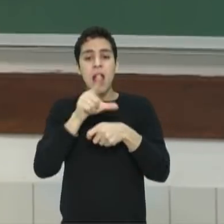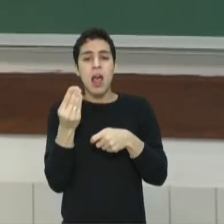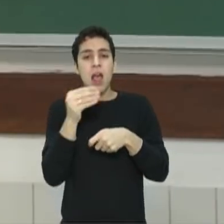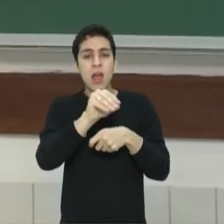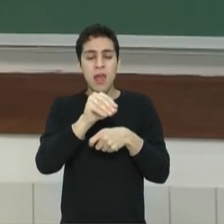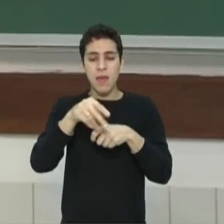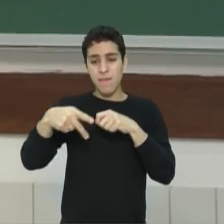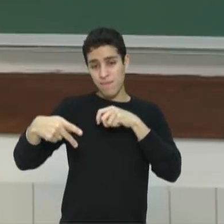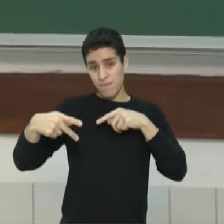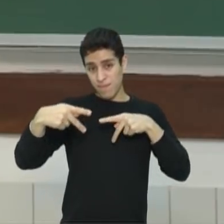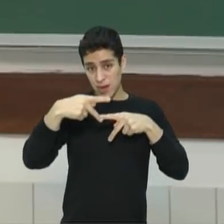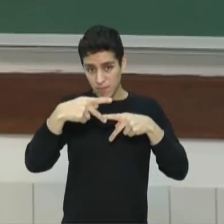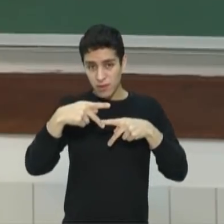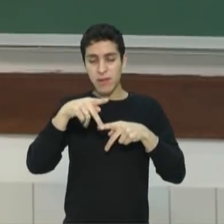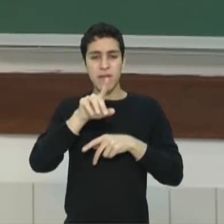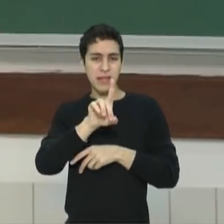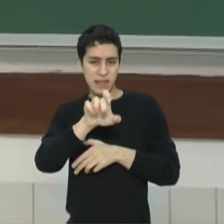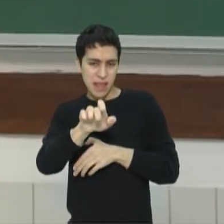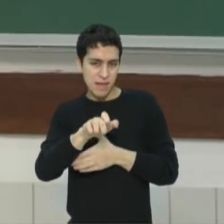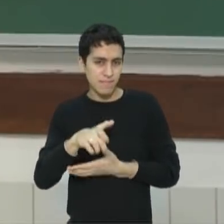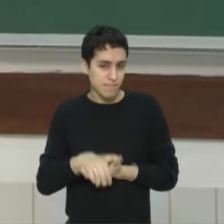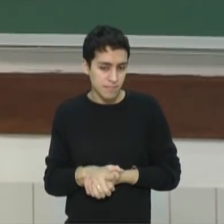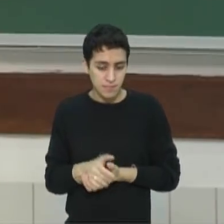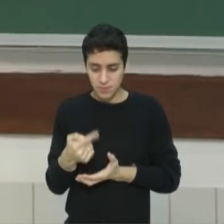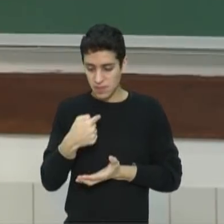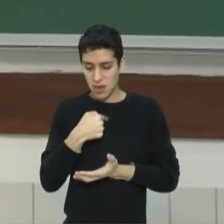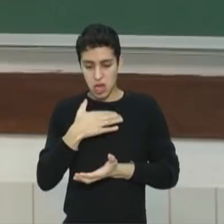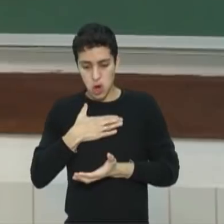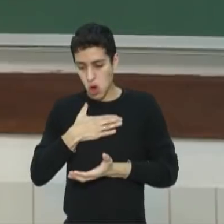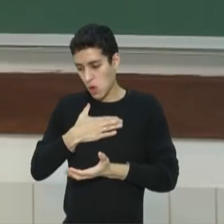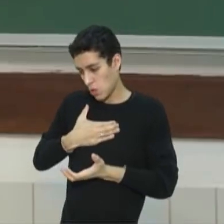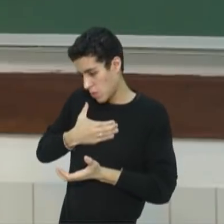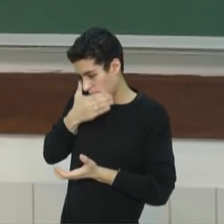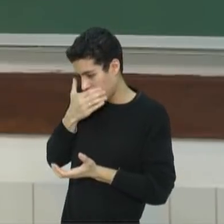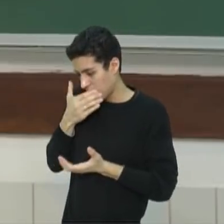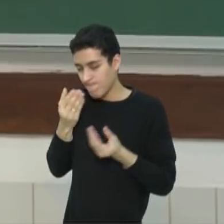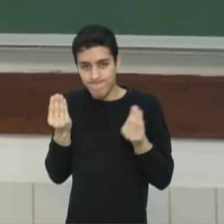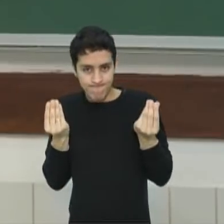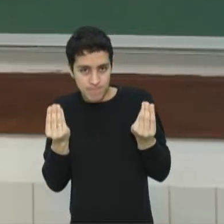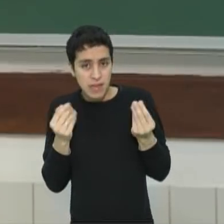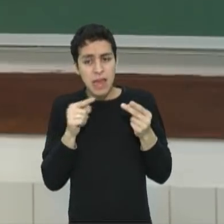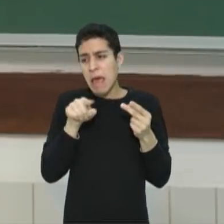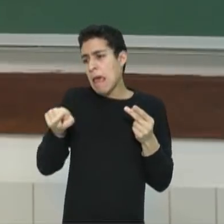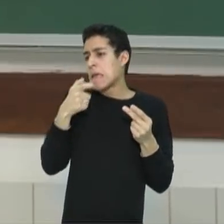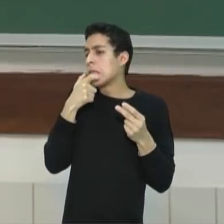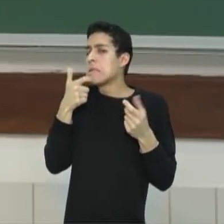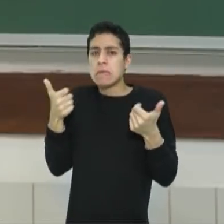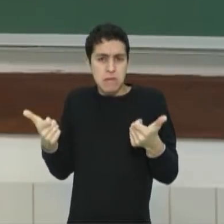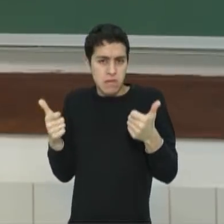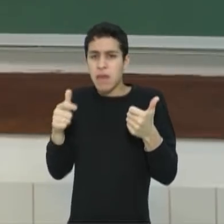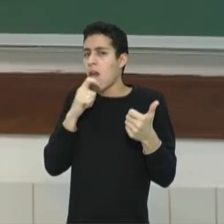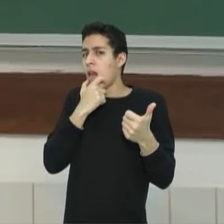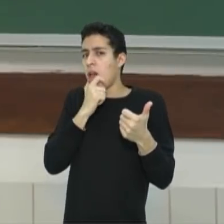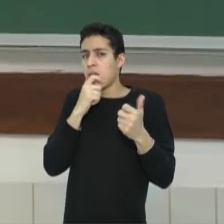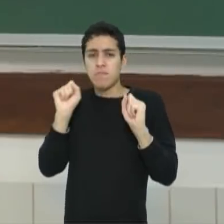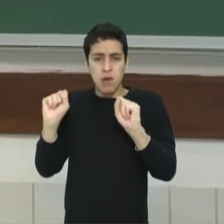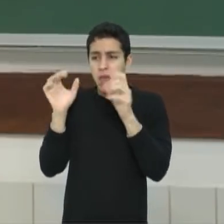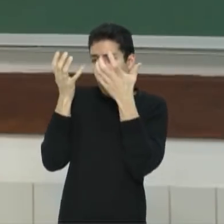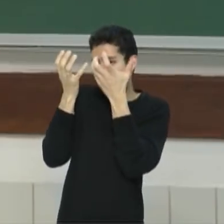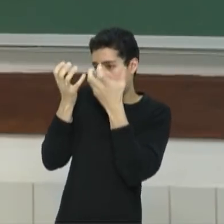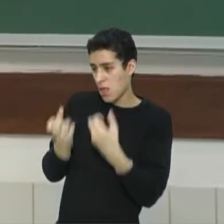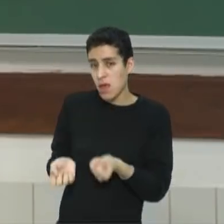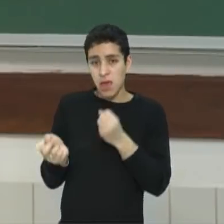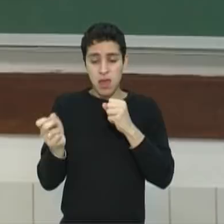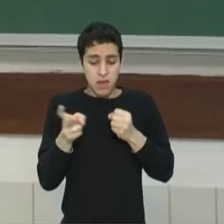preposição de. Né? Então, eu não vou dizer, por exemplo, eu gosto maçã. Em inglês, isso seria perfeitamente aceitável.